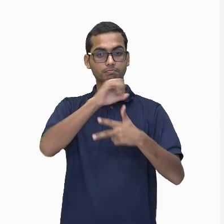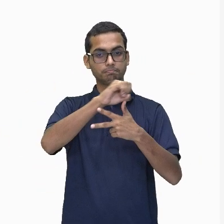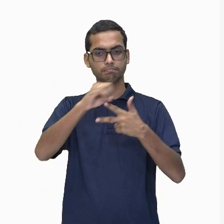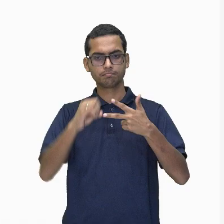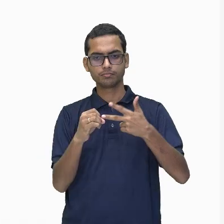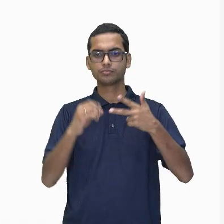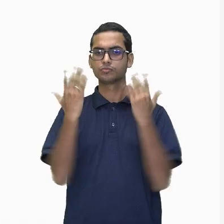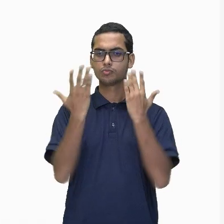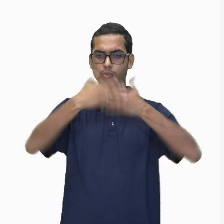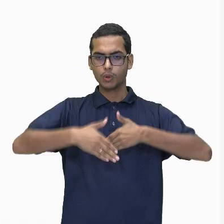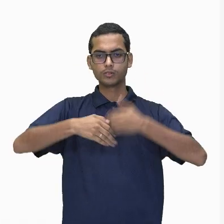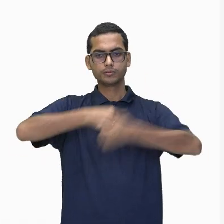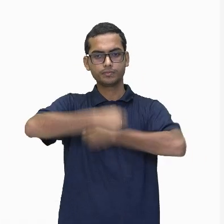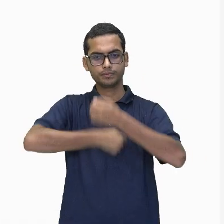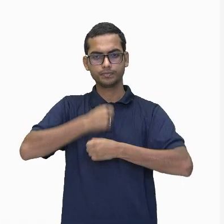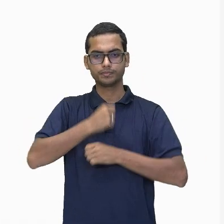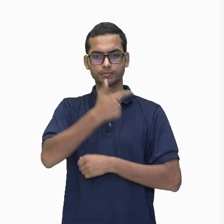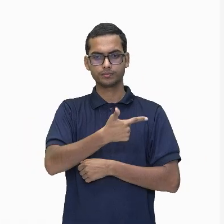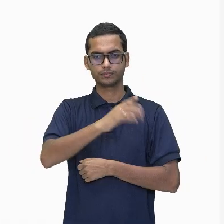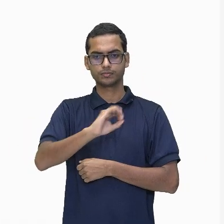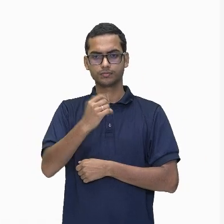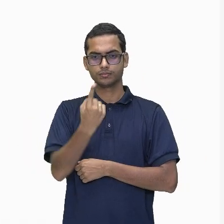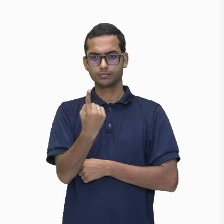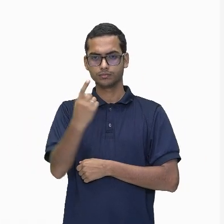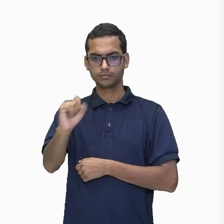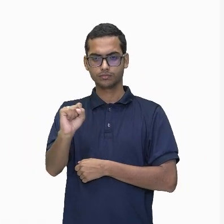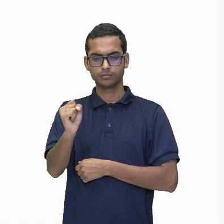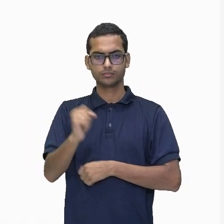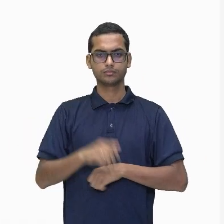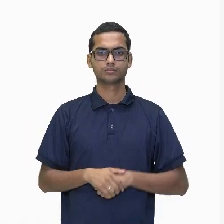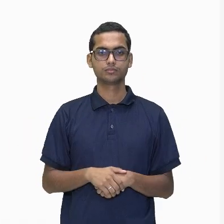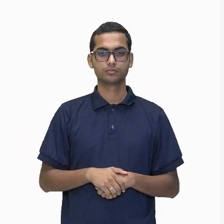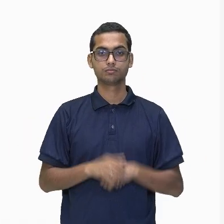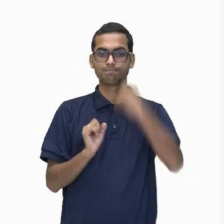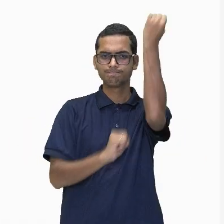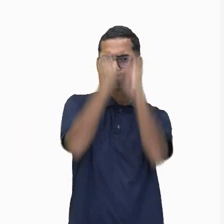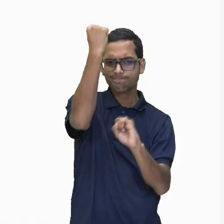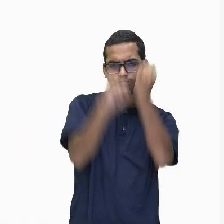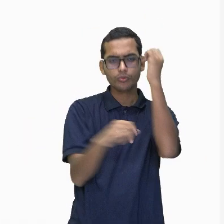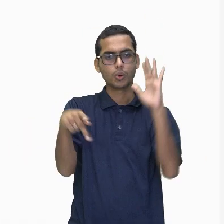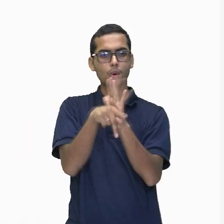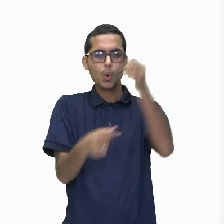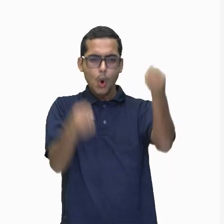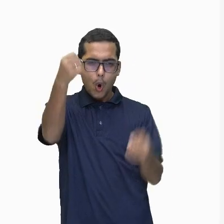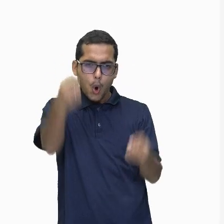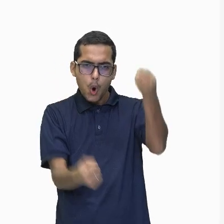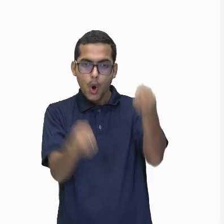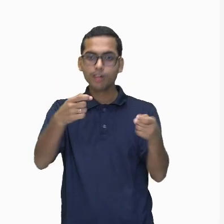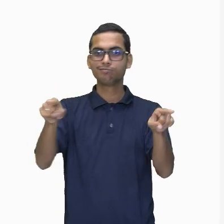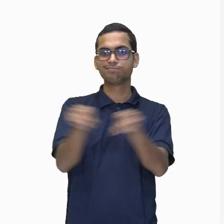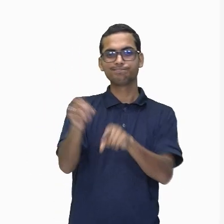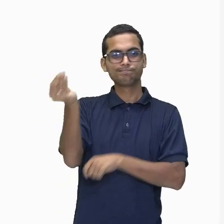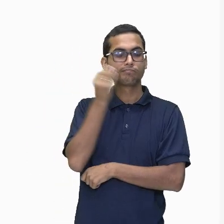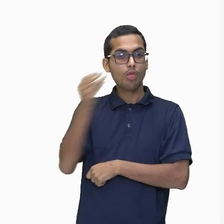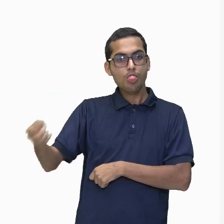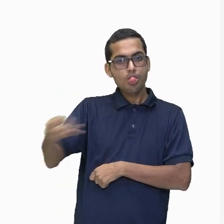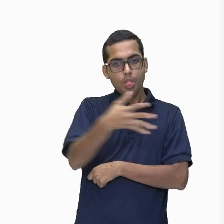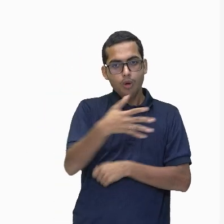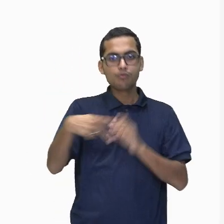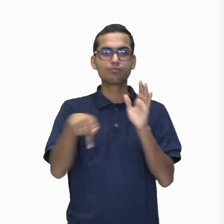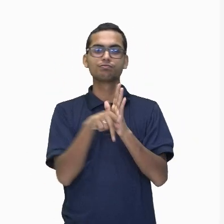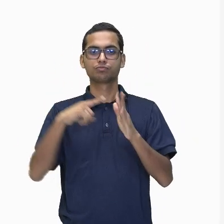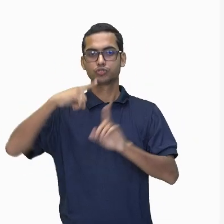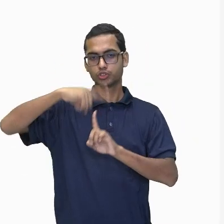de 2018. Leiam comigo. Uma indústria automobilística está testando um novo modelo de